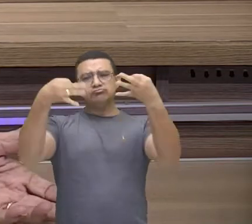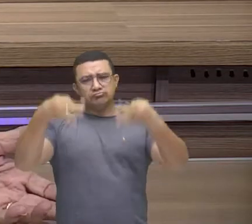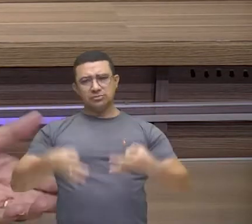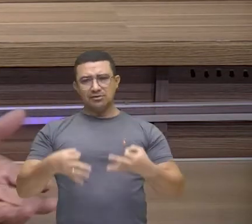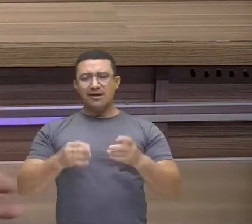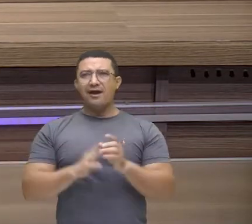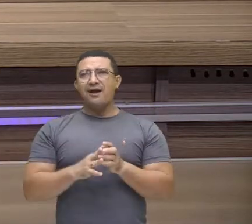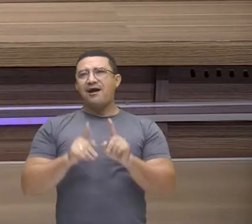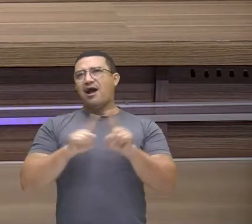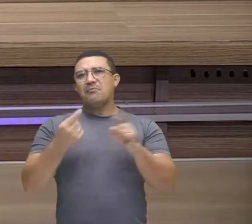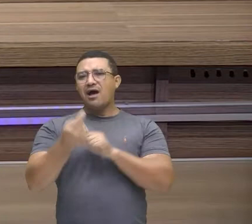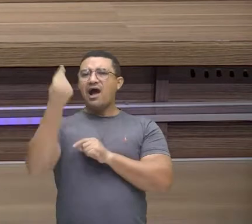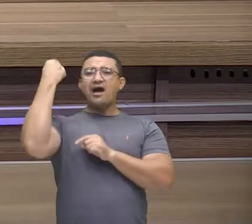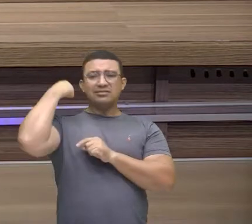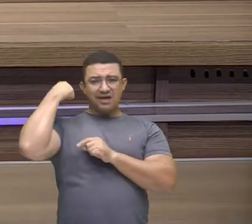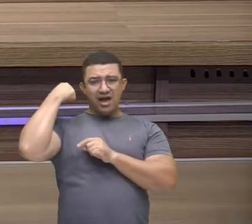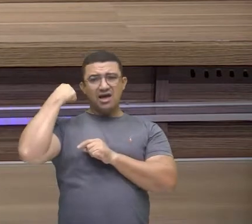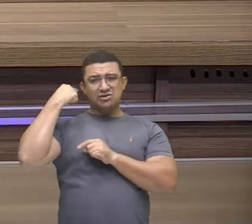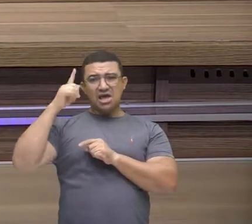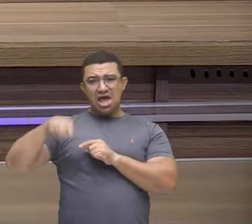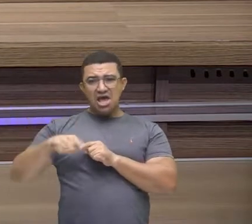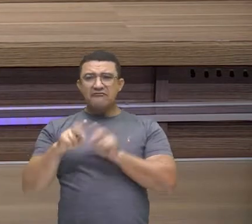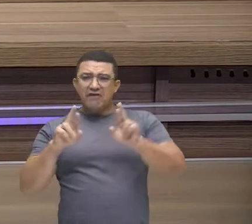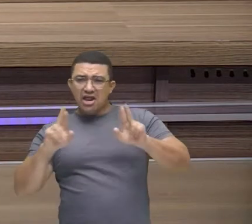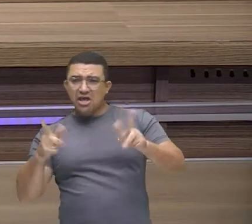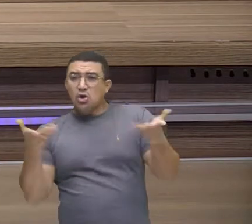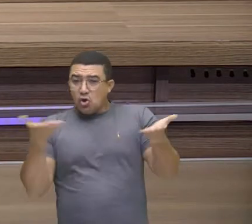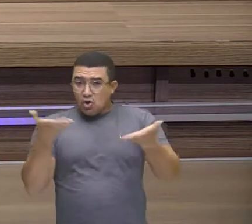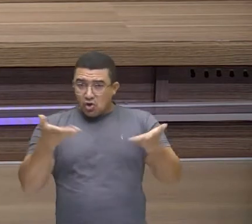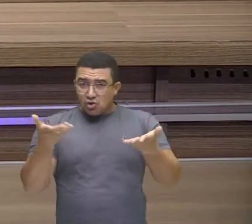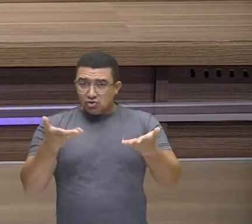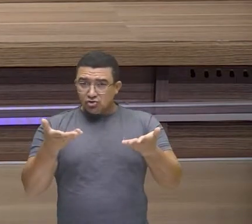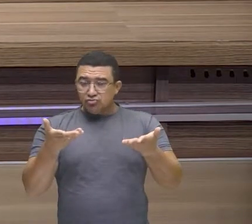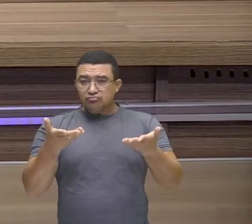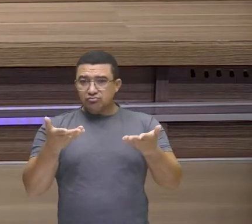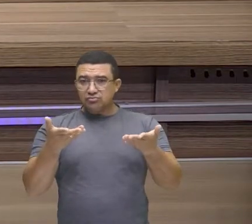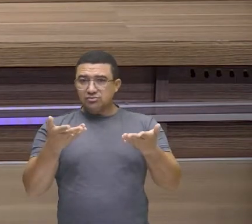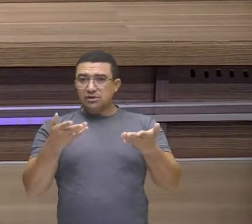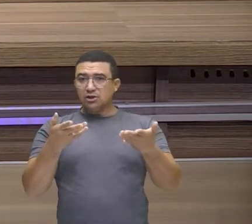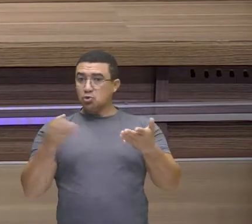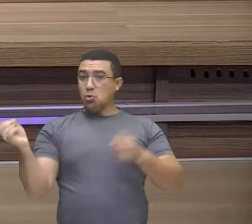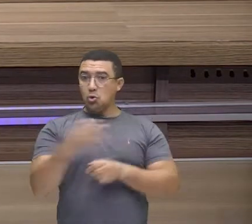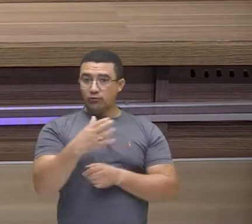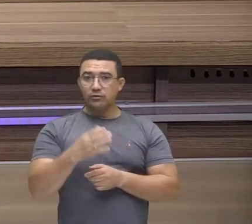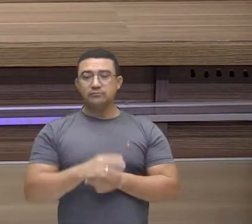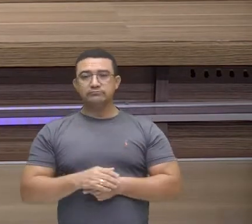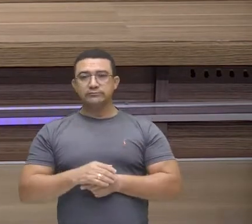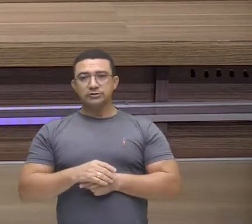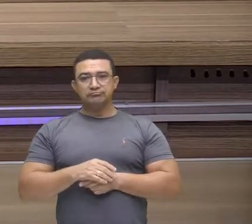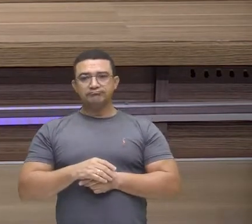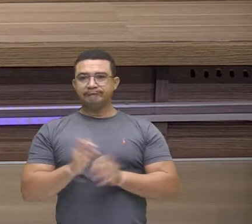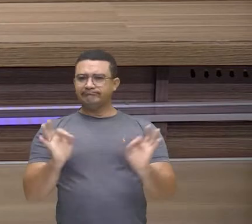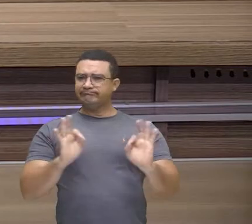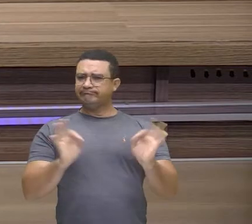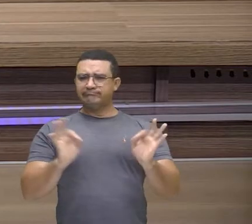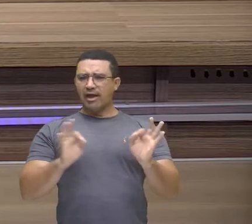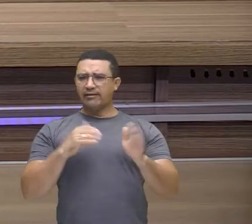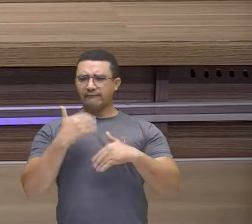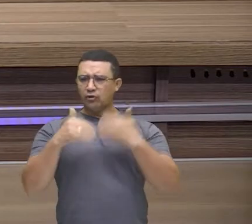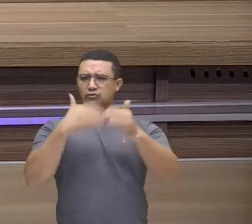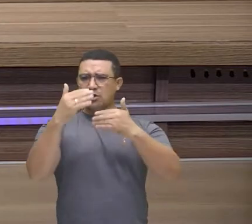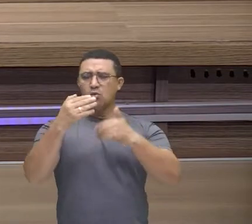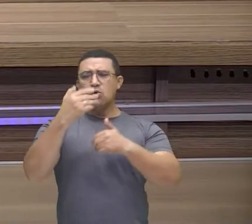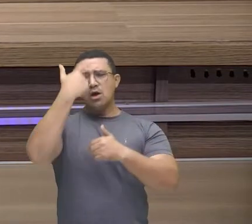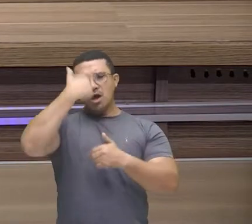assim, hoje se faz ao contrário. Ou seja, ninguém evoluiu. Eu digo sempre no consultório, que